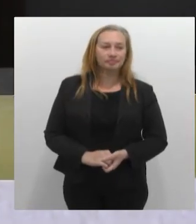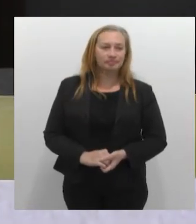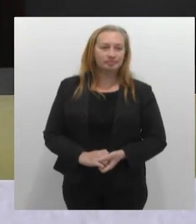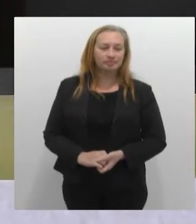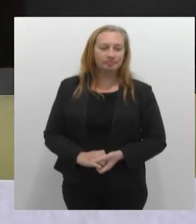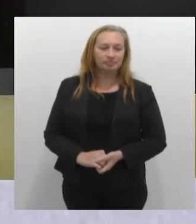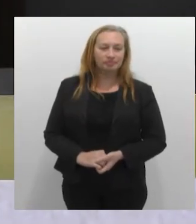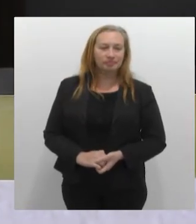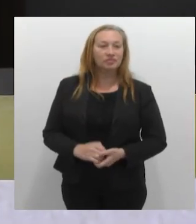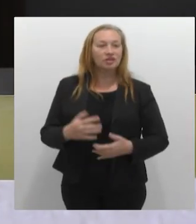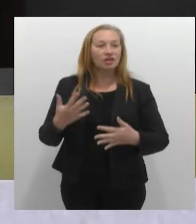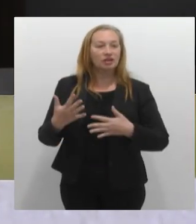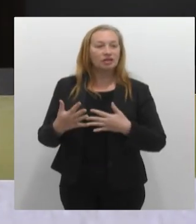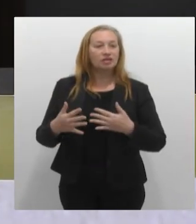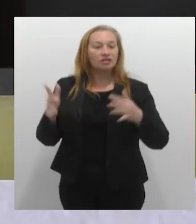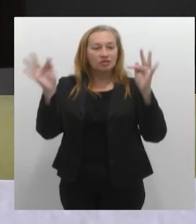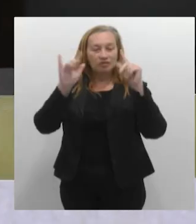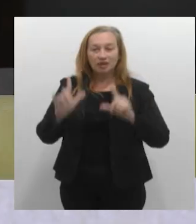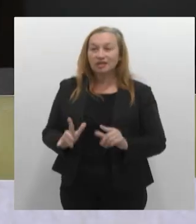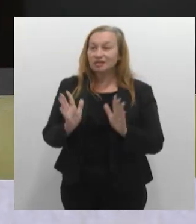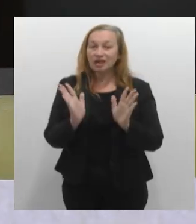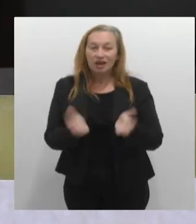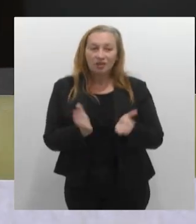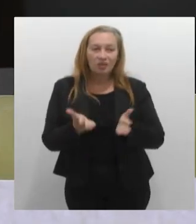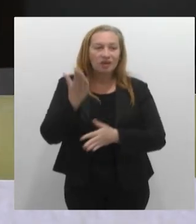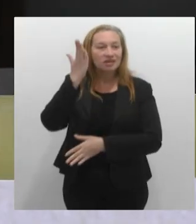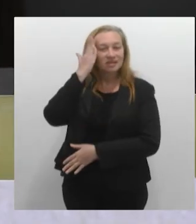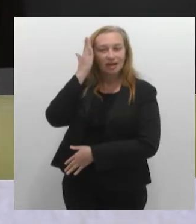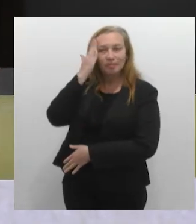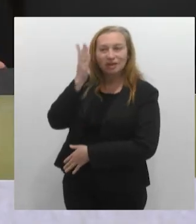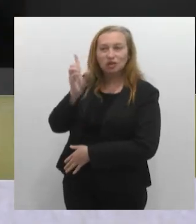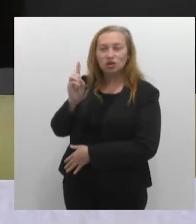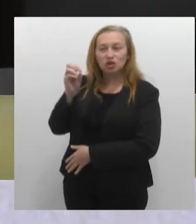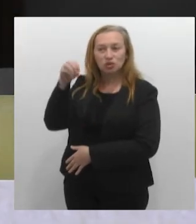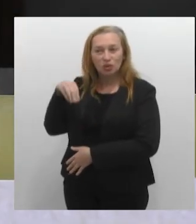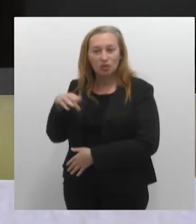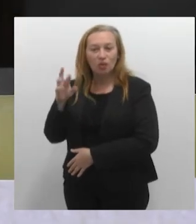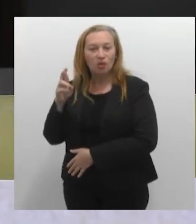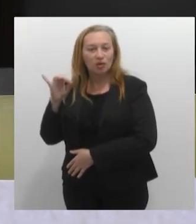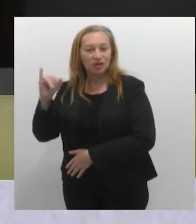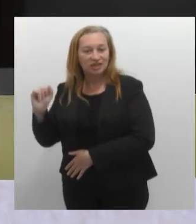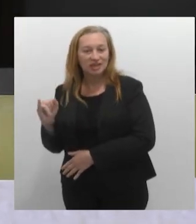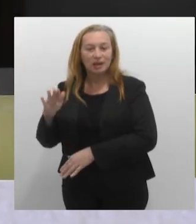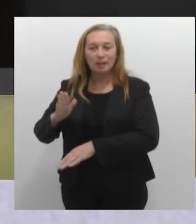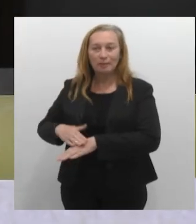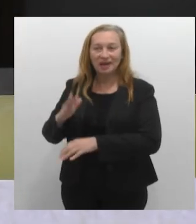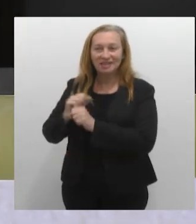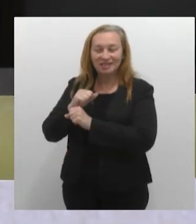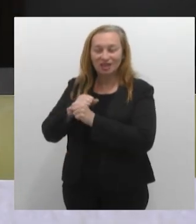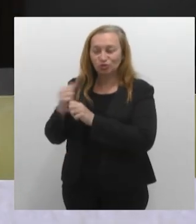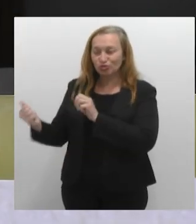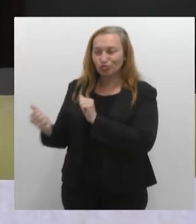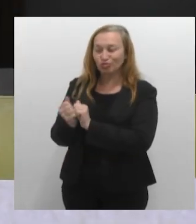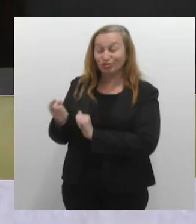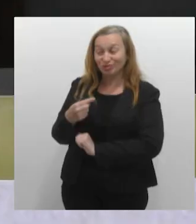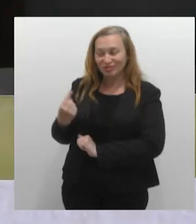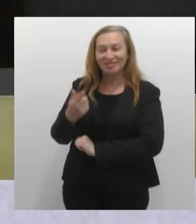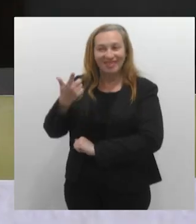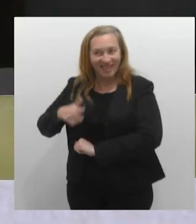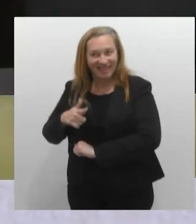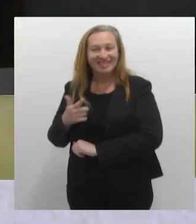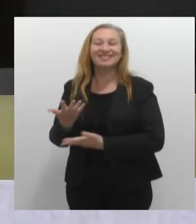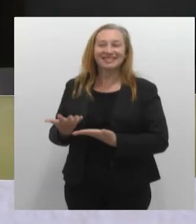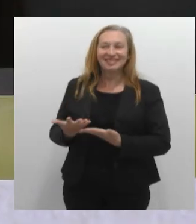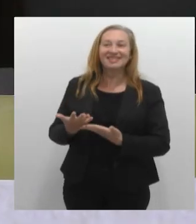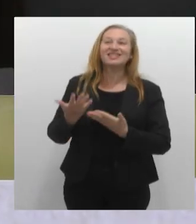A gente fica muito feliz, ainda mais agora, sabendo que Dona Ani ficará por mais tempo conosco, né? Uma salva de palmas